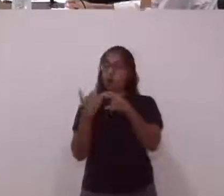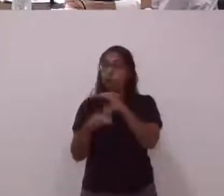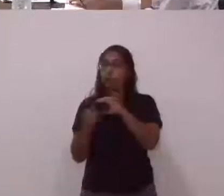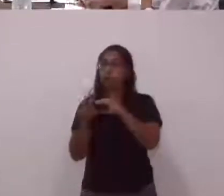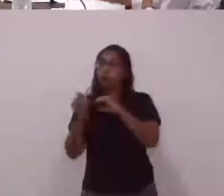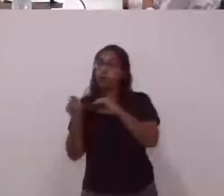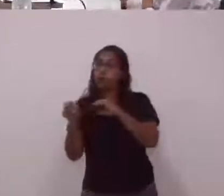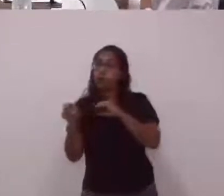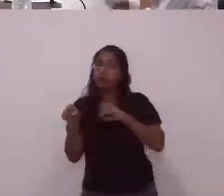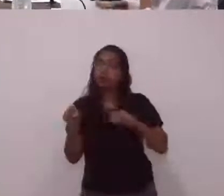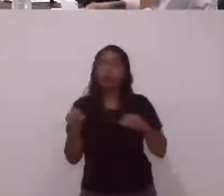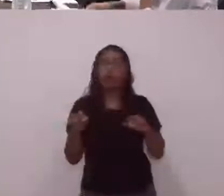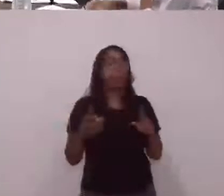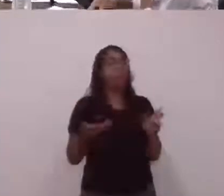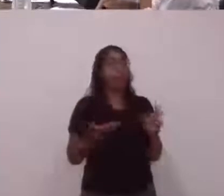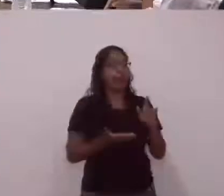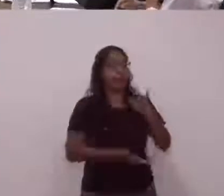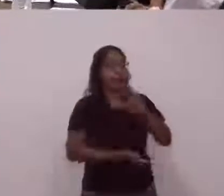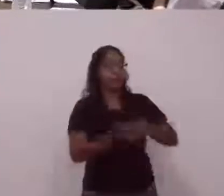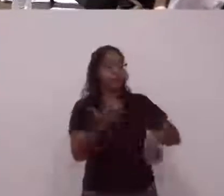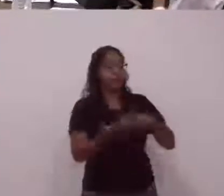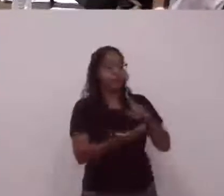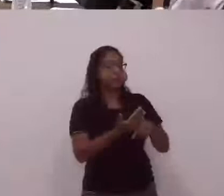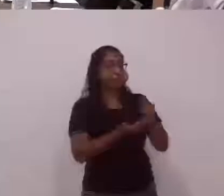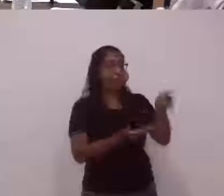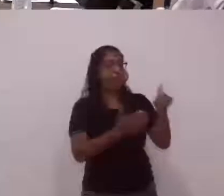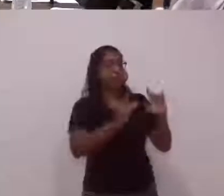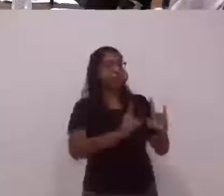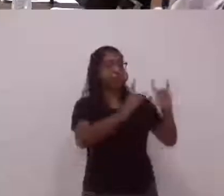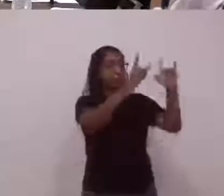celebração prévia do convênio e reforma de adaptação.